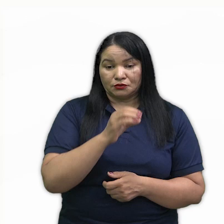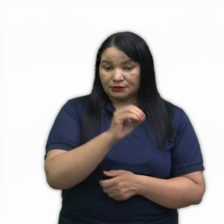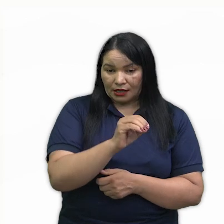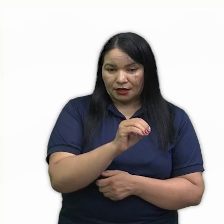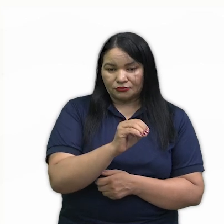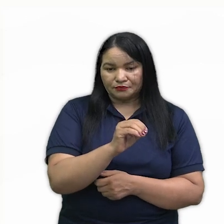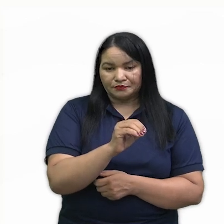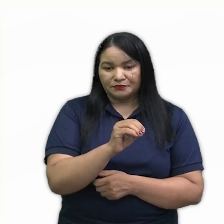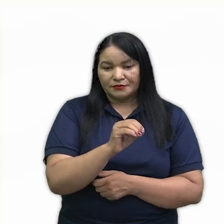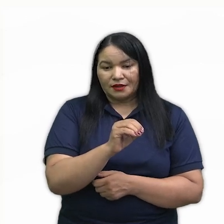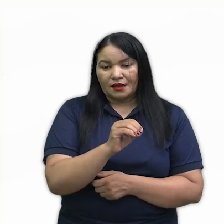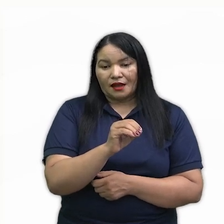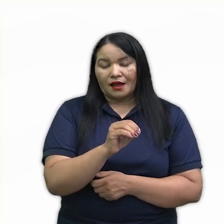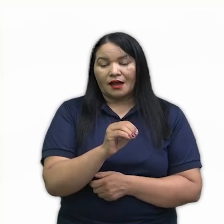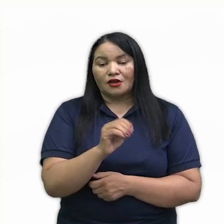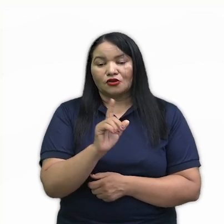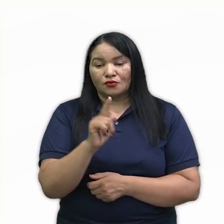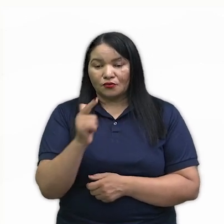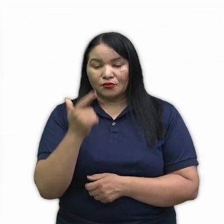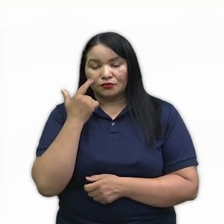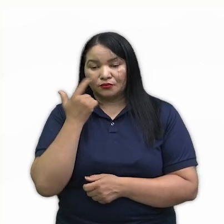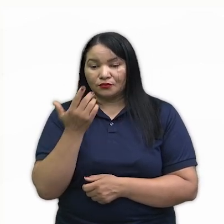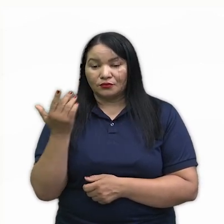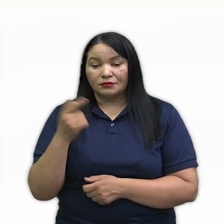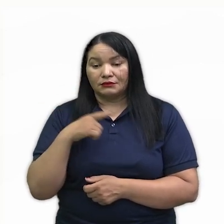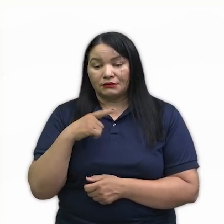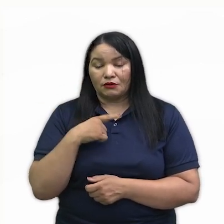um triângulo branco, tá? Que é esse daqui de dentro, né?